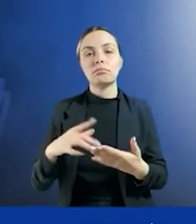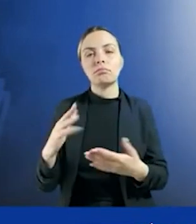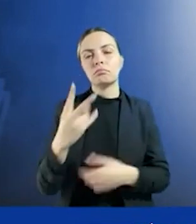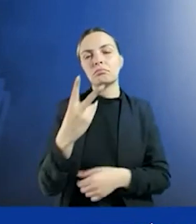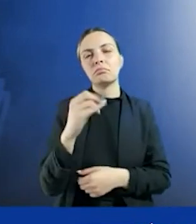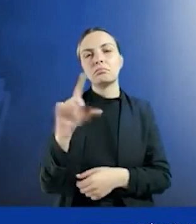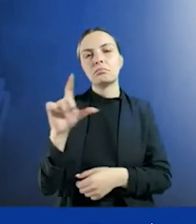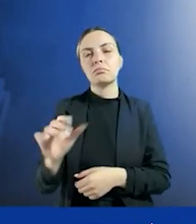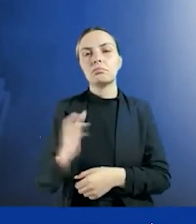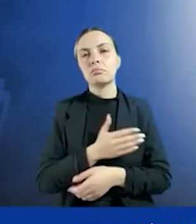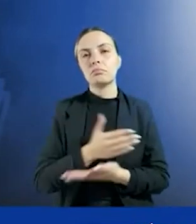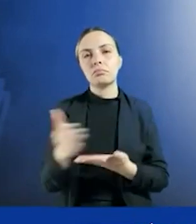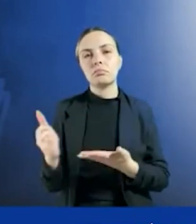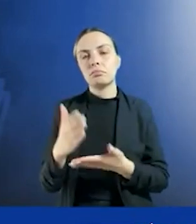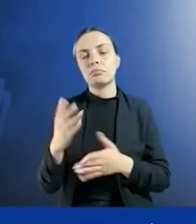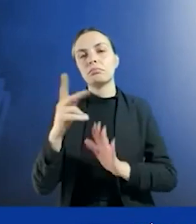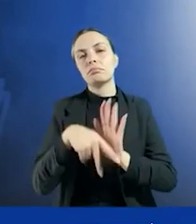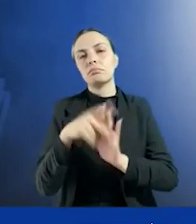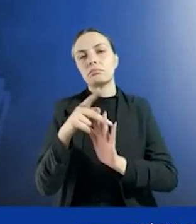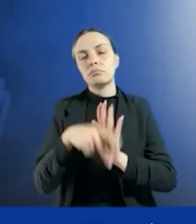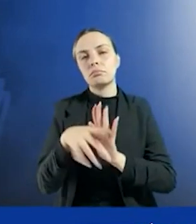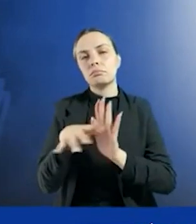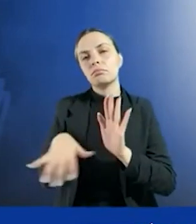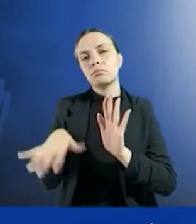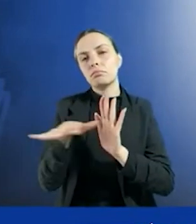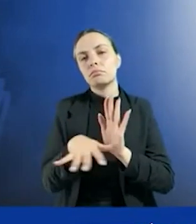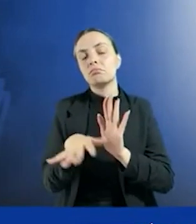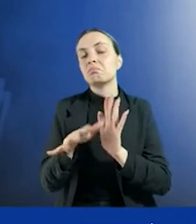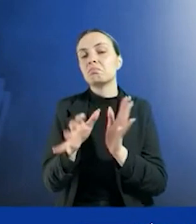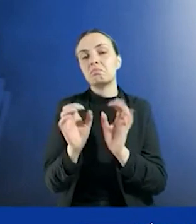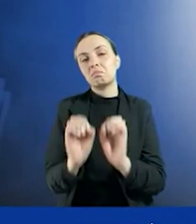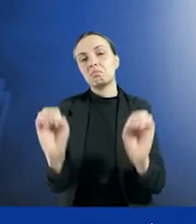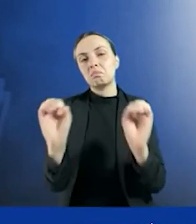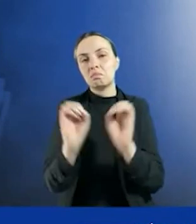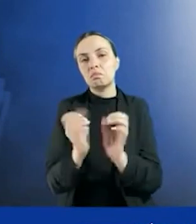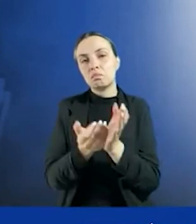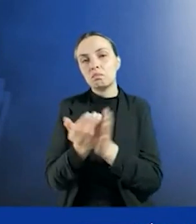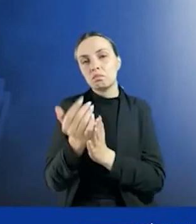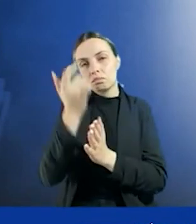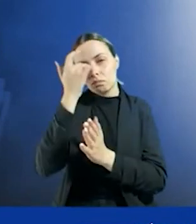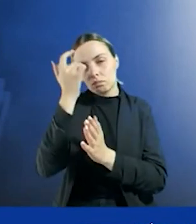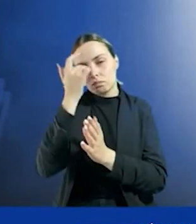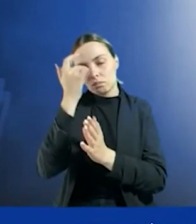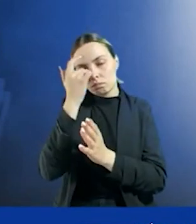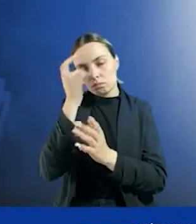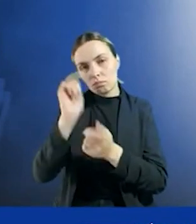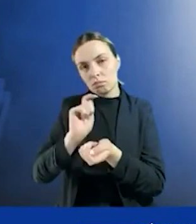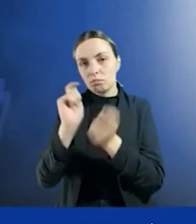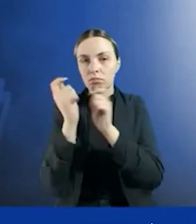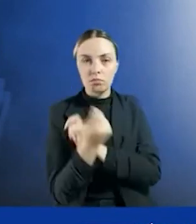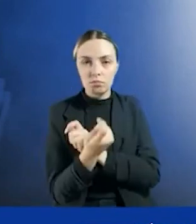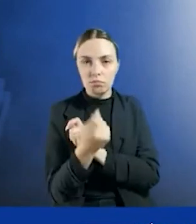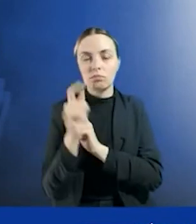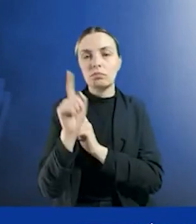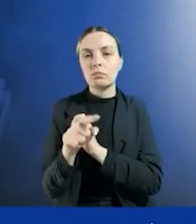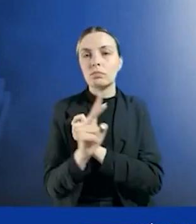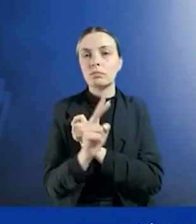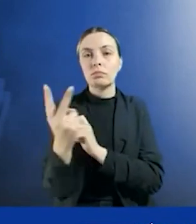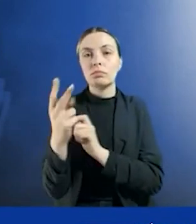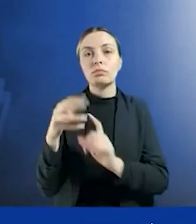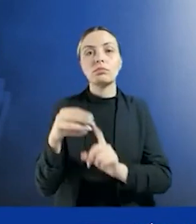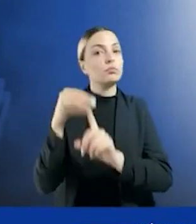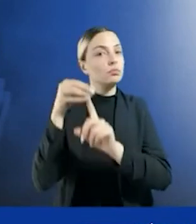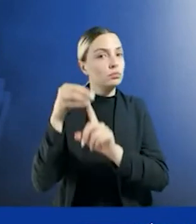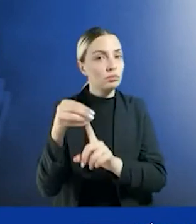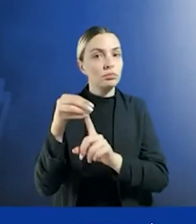um plano setorial muito robusto que pensa em mitigação e adaptação, que são os dois principais motivos